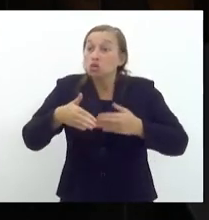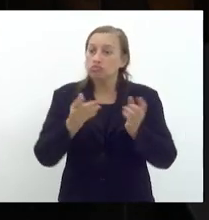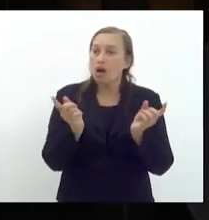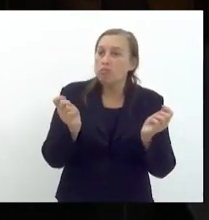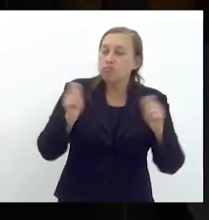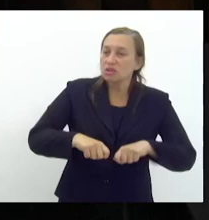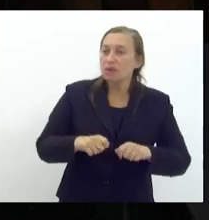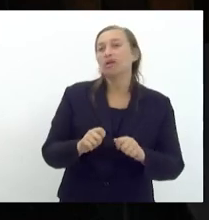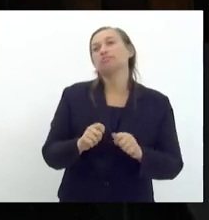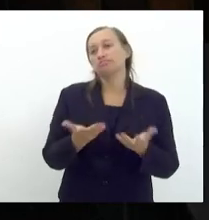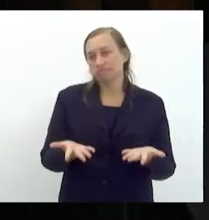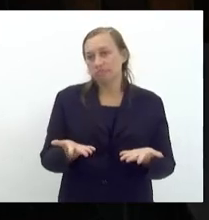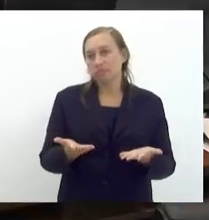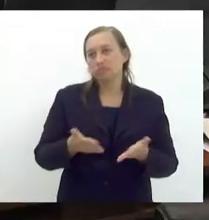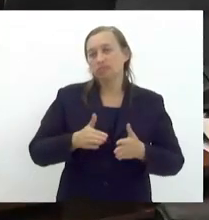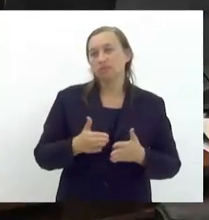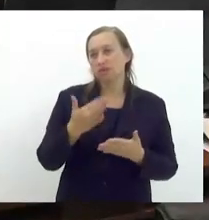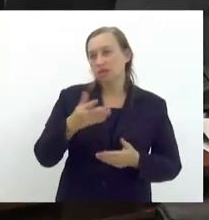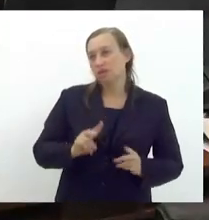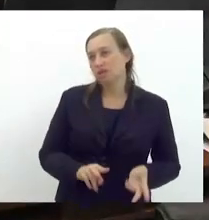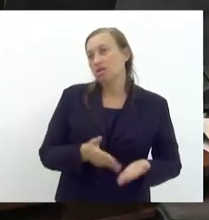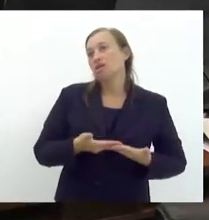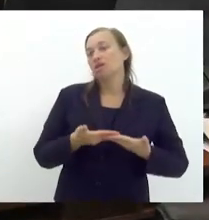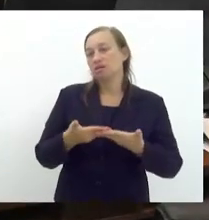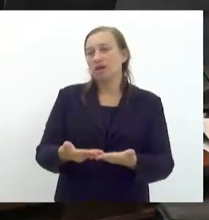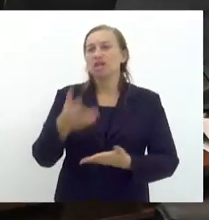Muito obrigado tá encaminhado